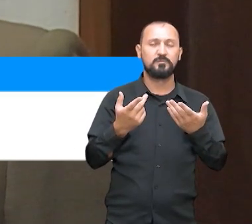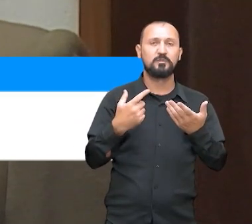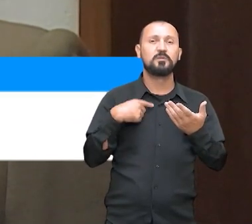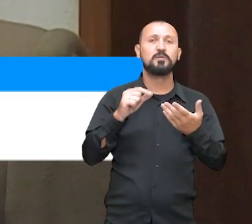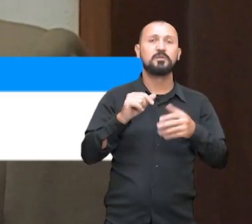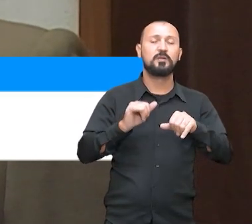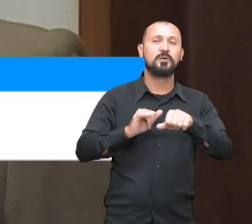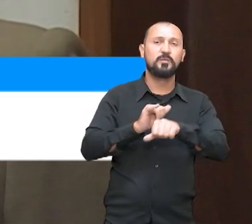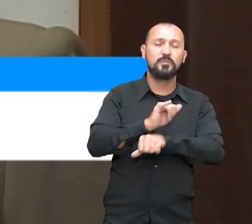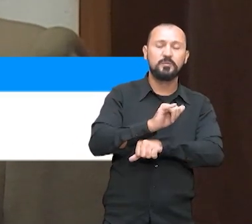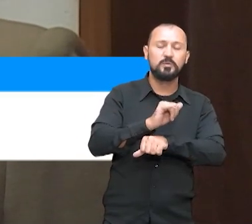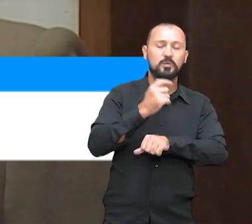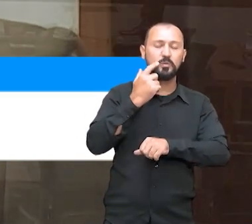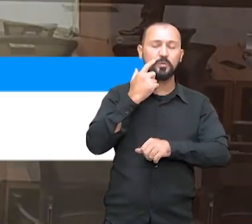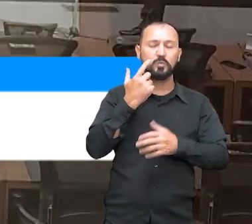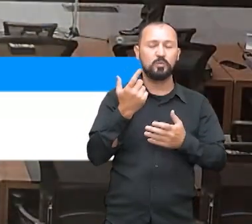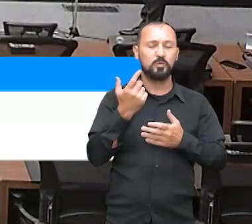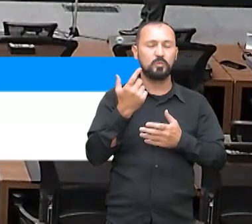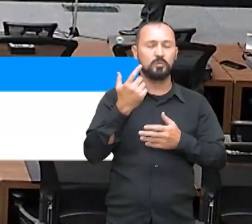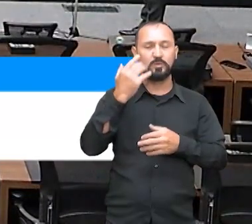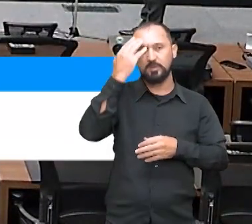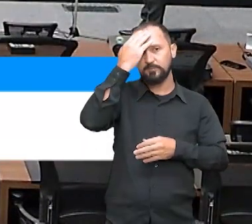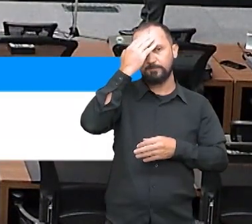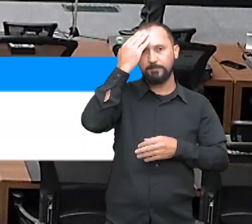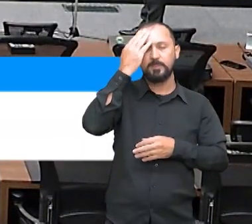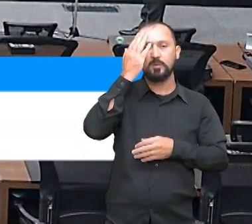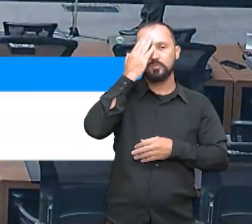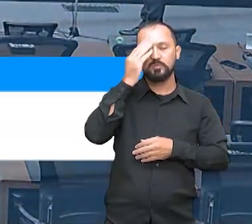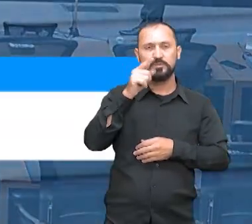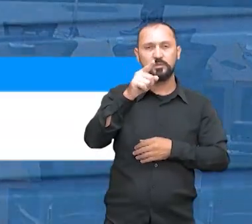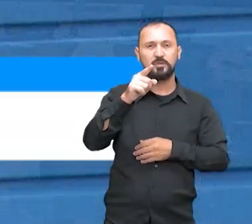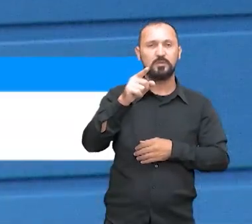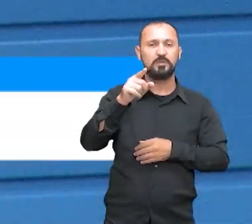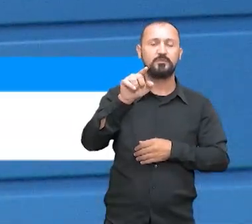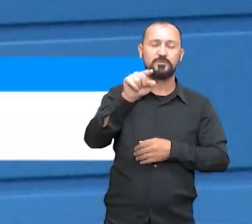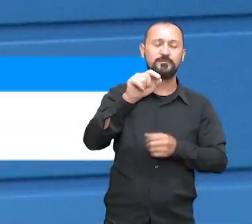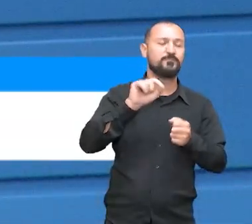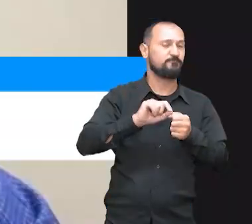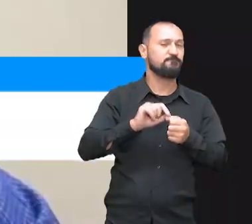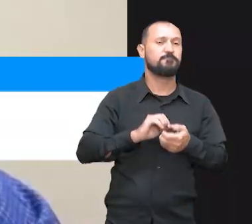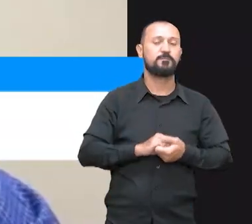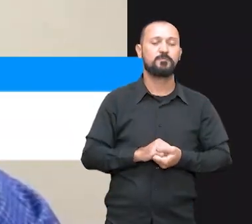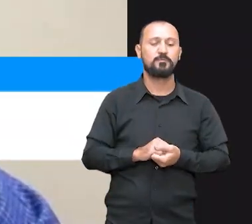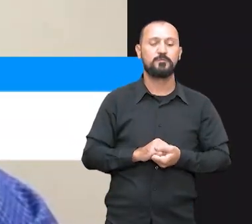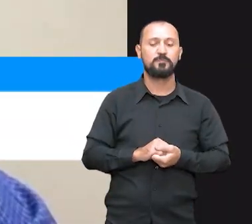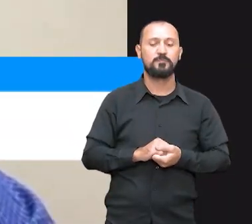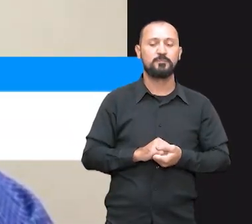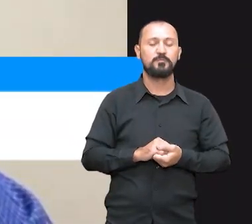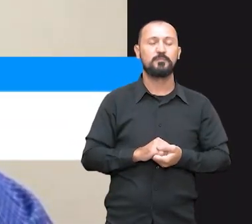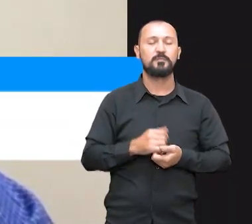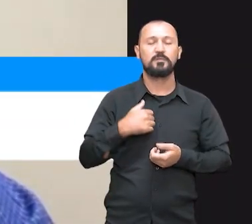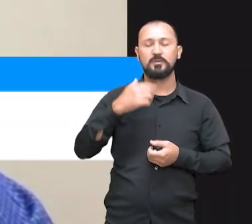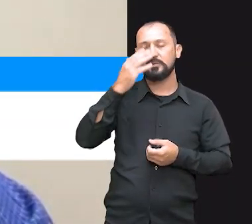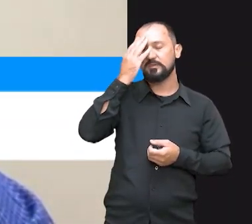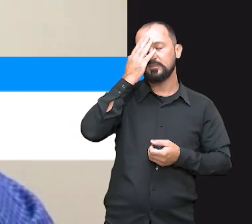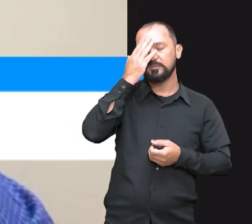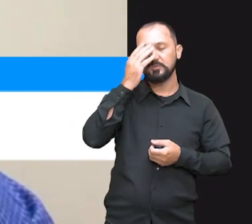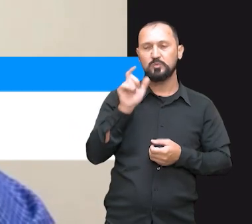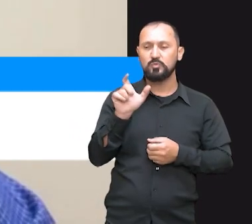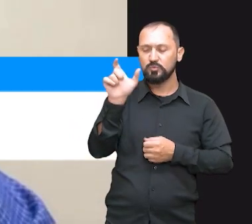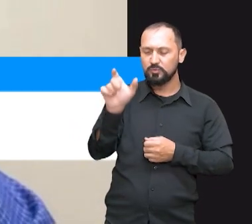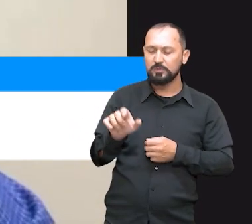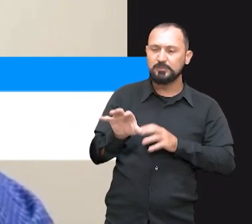da ausência do deputado Cabo Almi, e sei que Vossa Excelência vai fazer isso. A lembrança dele nos traz